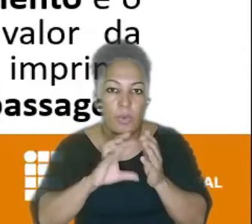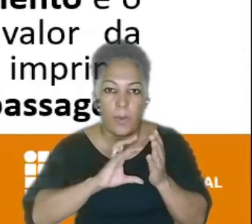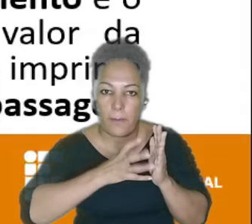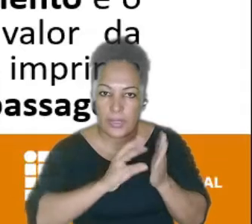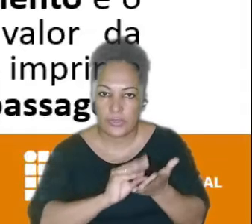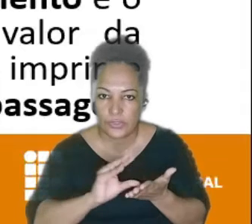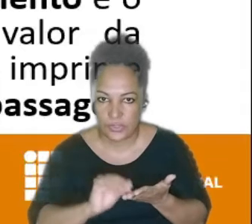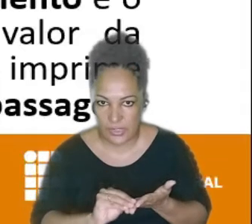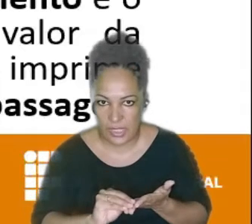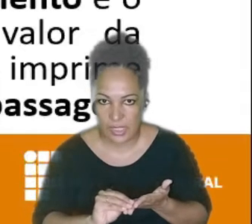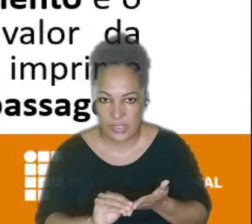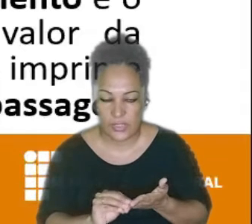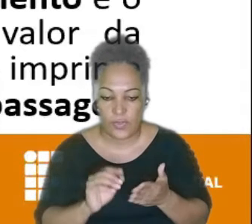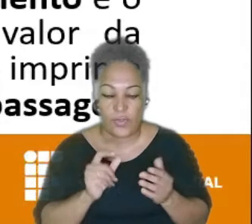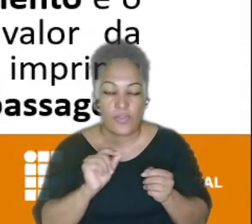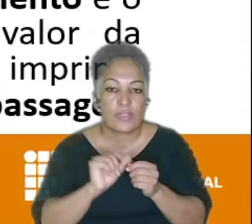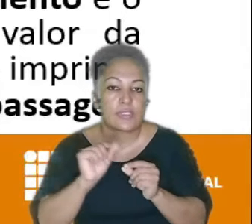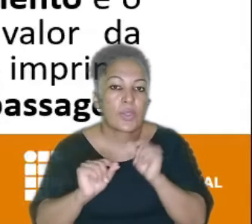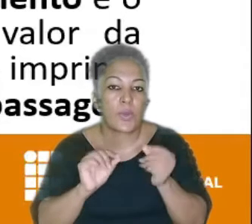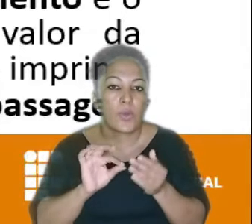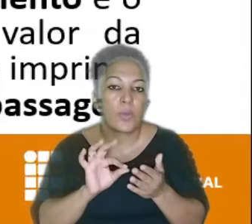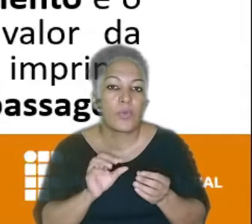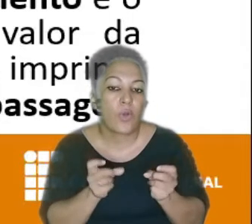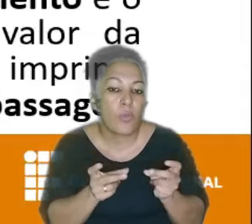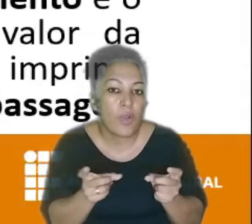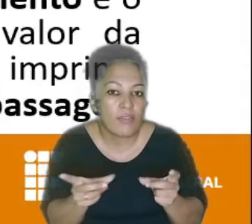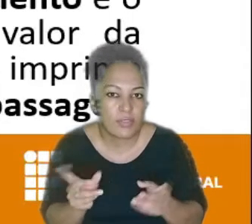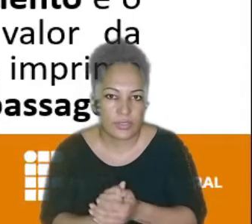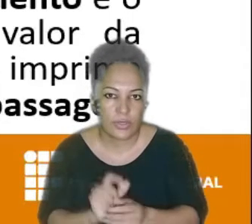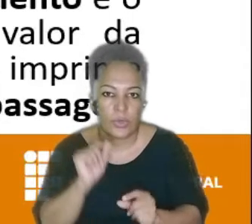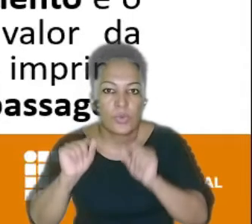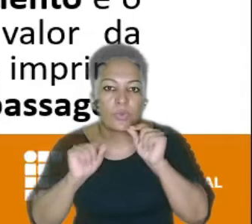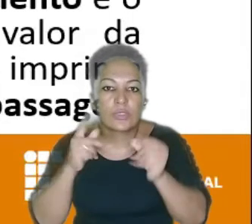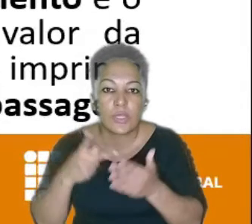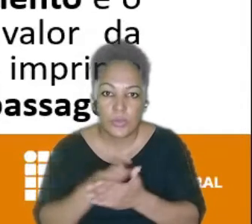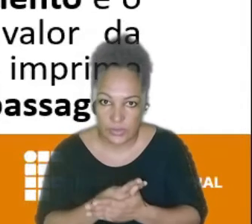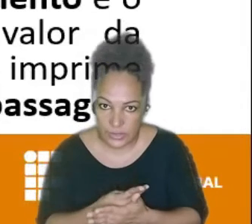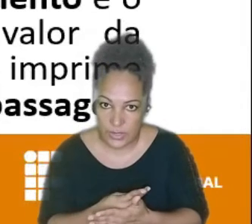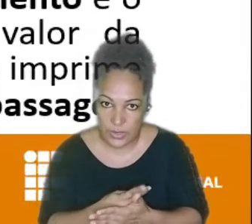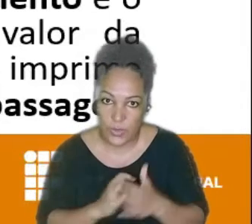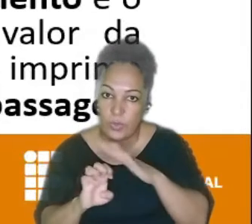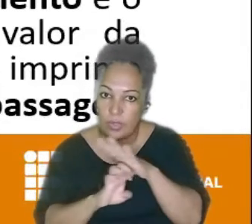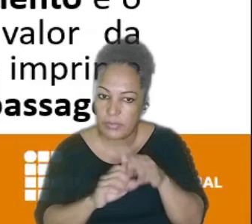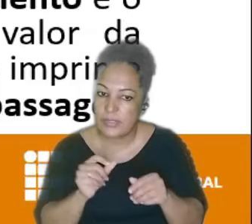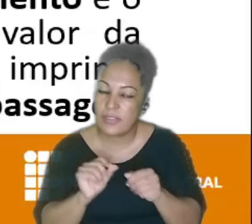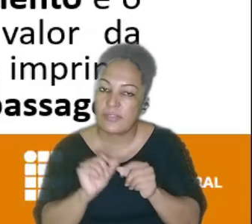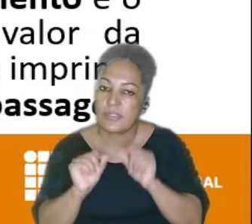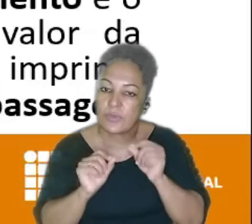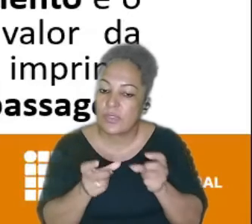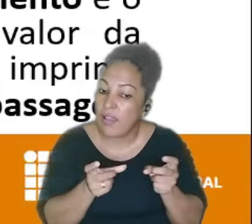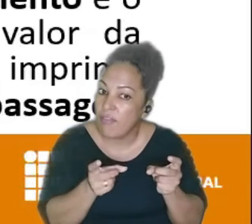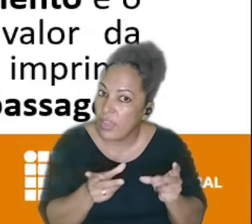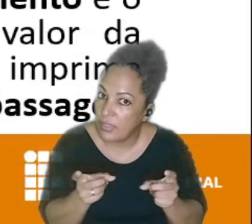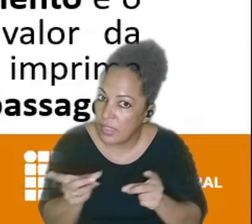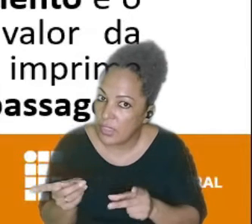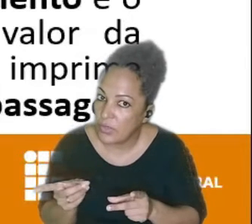banco de dados como uma venda, porque quando o passageiro compra, o que a Império Tour está fazendo é uma venda.